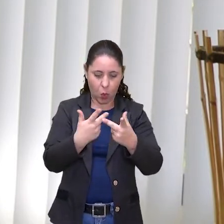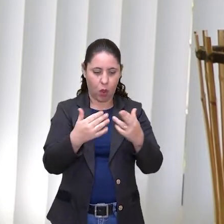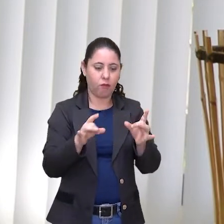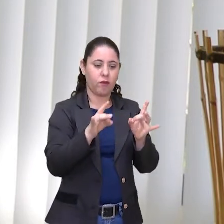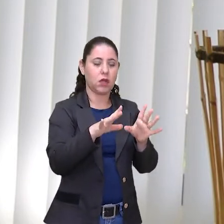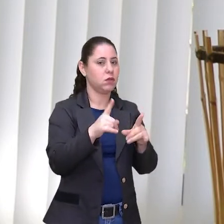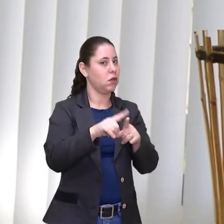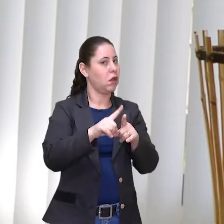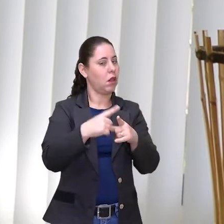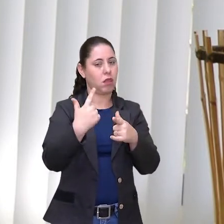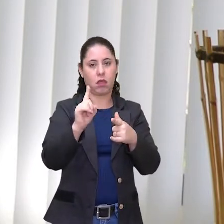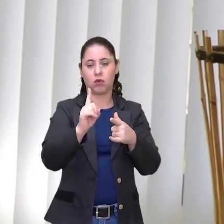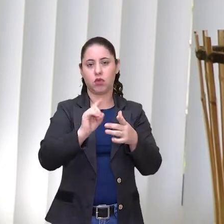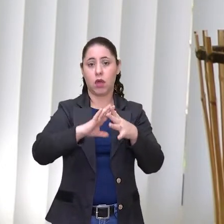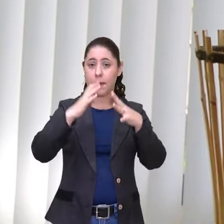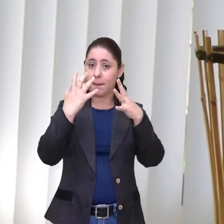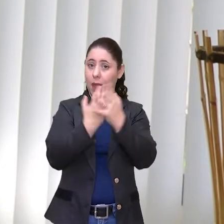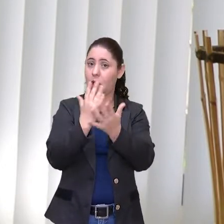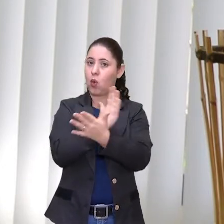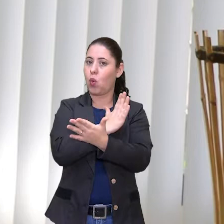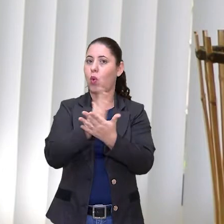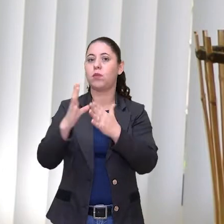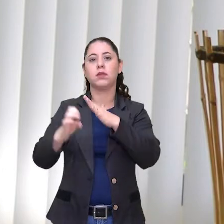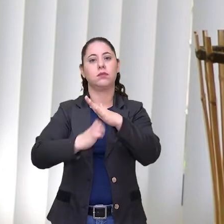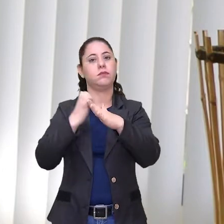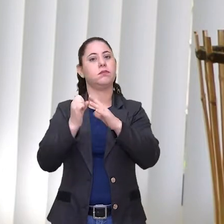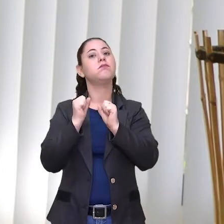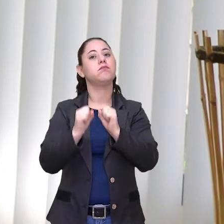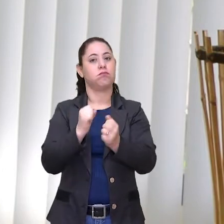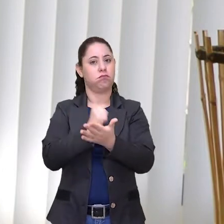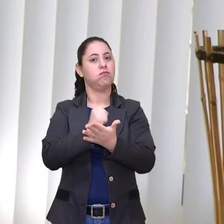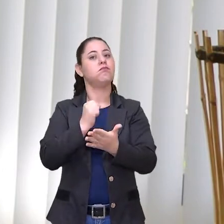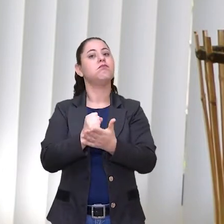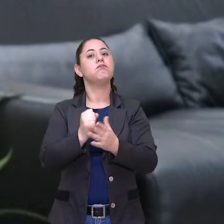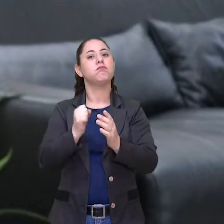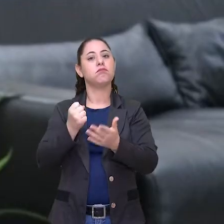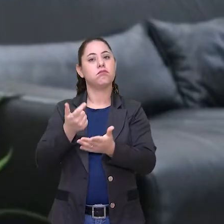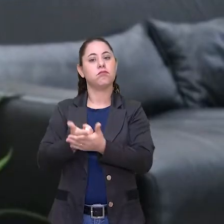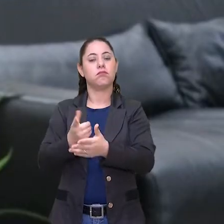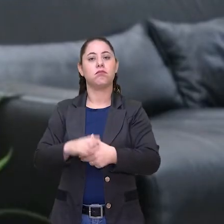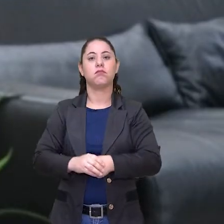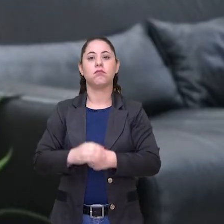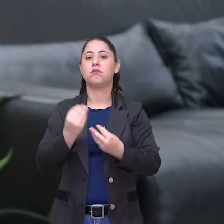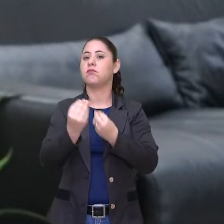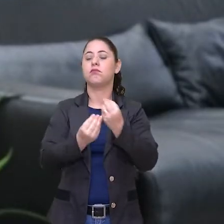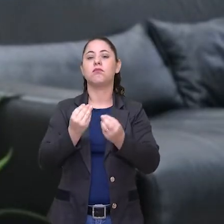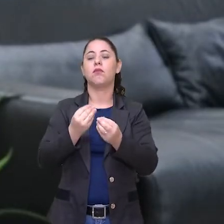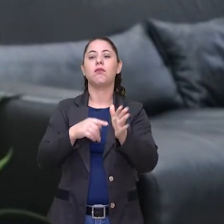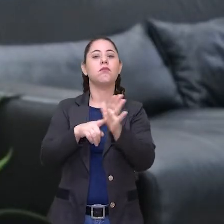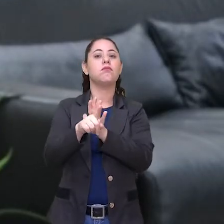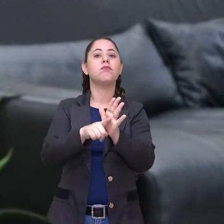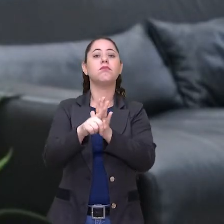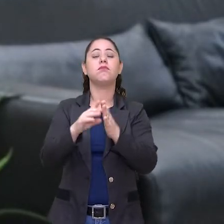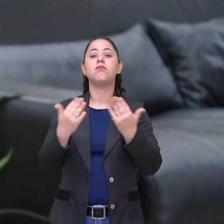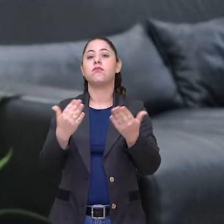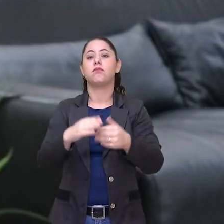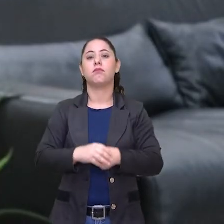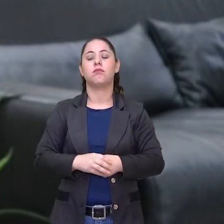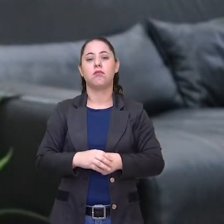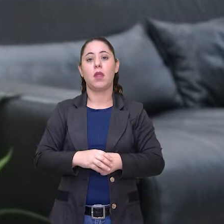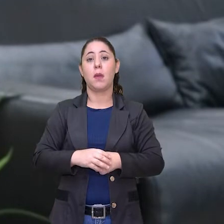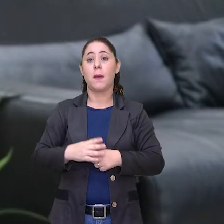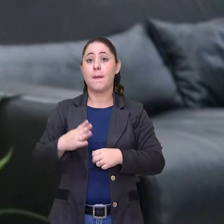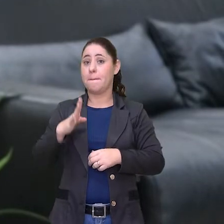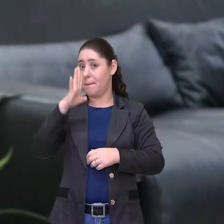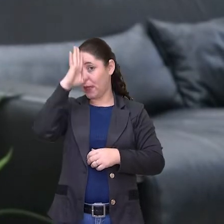empresas cadastradas no Detran e especializadas nisso é que poderão adquirir. E como que eu consulto, né? O senhor já colocou aqui